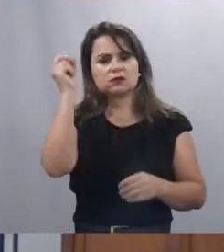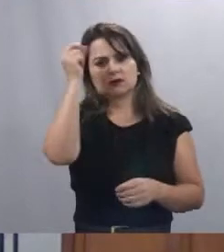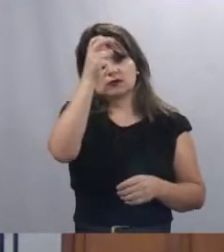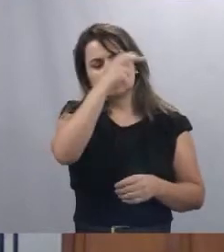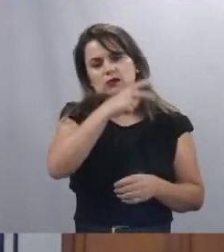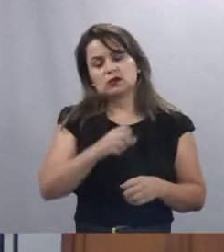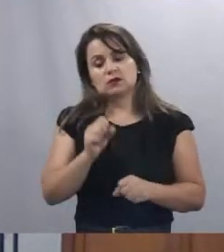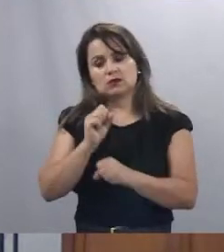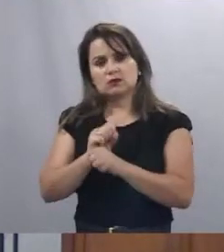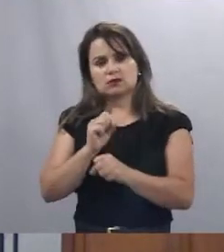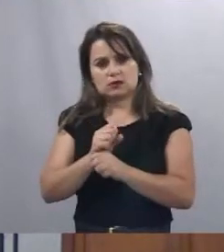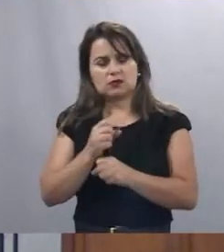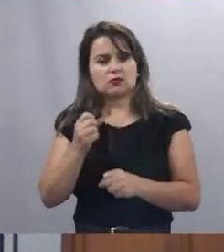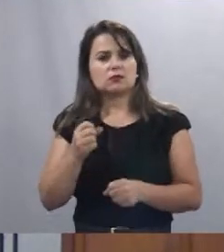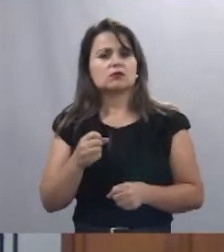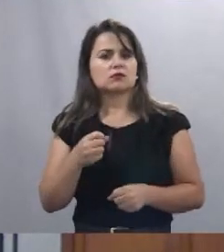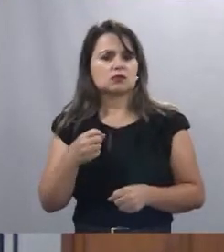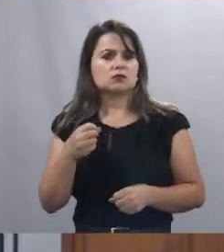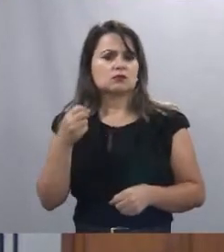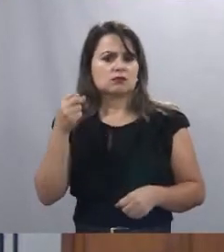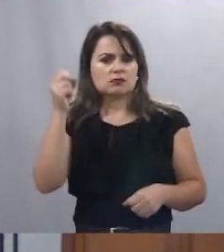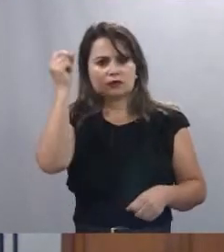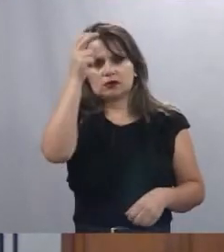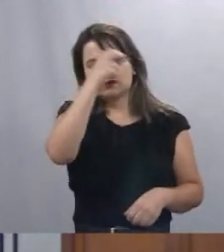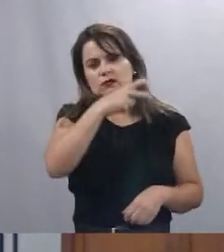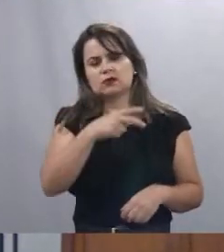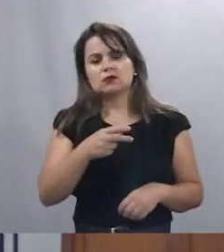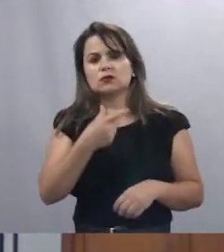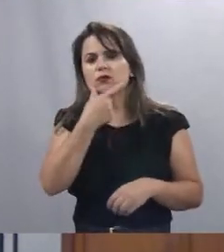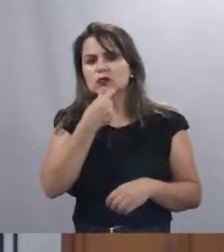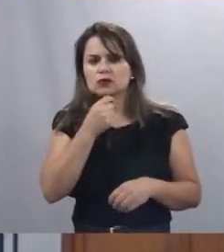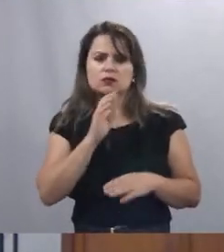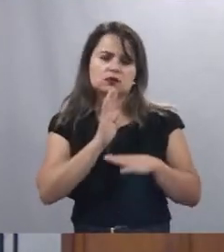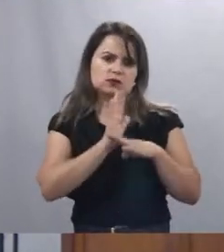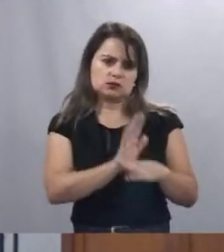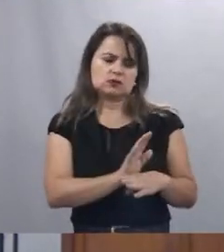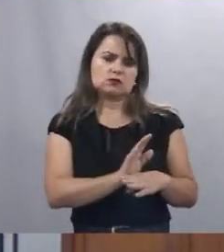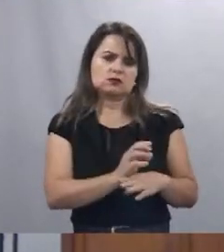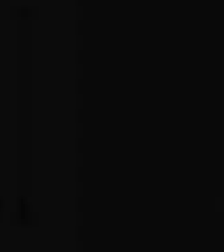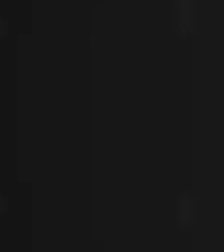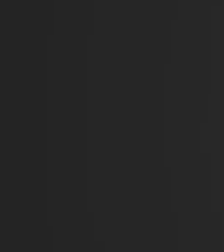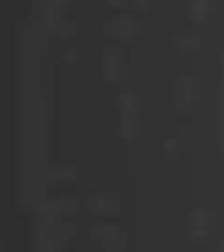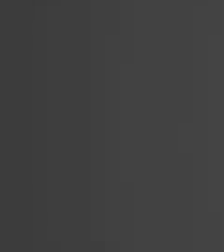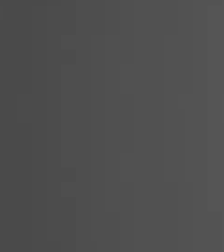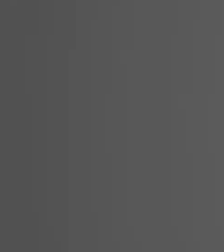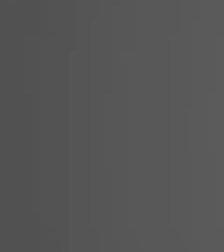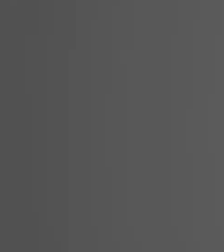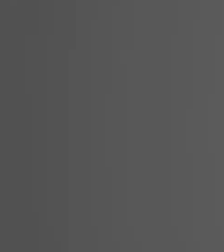prefeito e do secretário municipal da Fazenda, o senhor Levi. Obrigada, presidente.